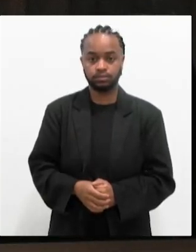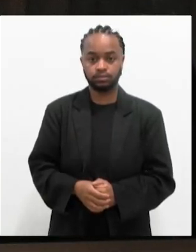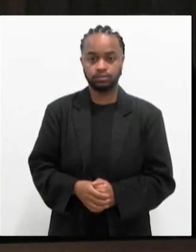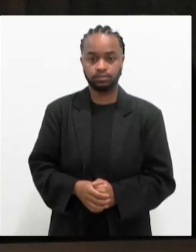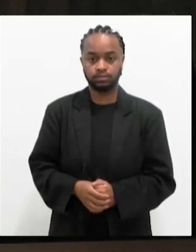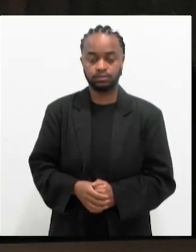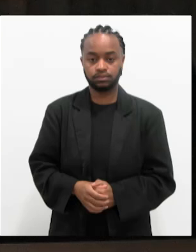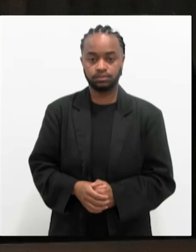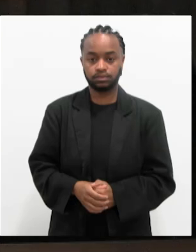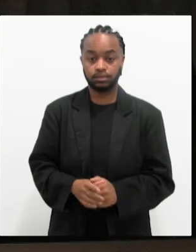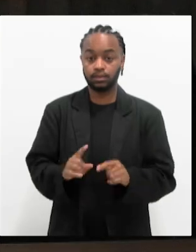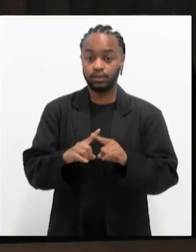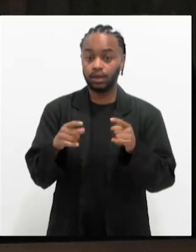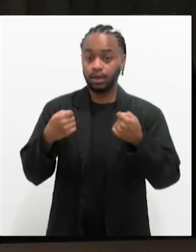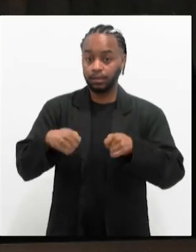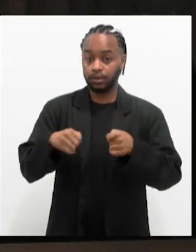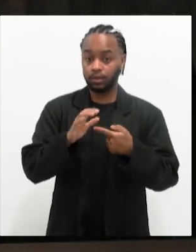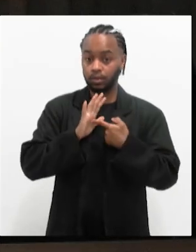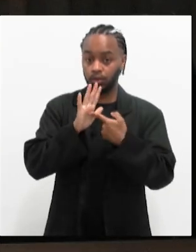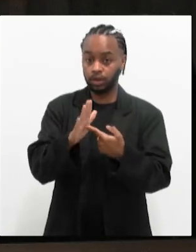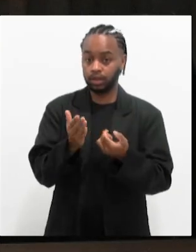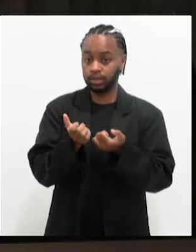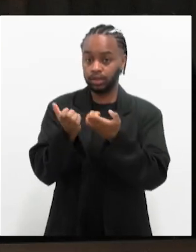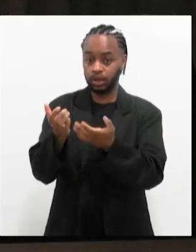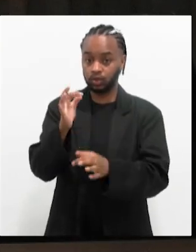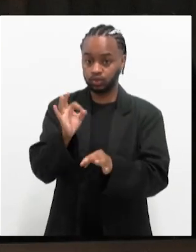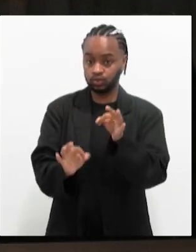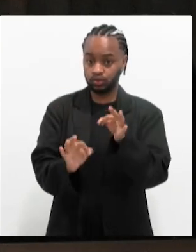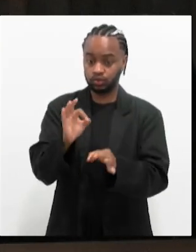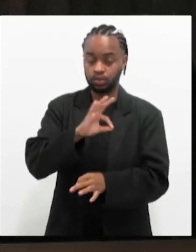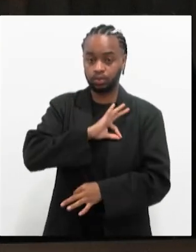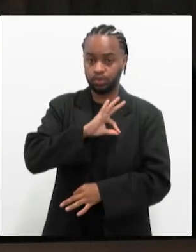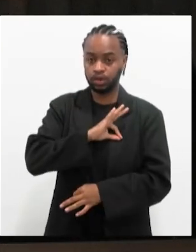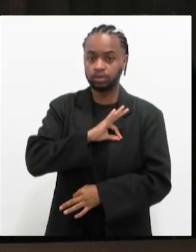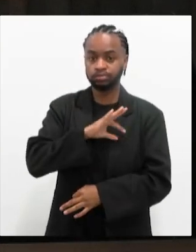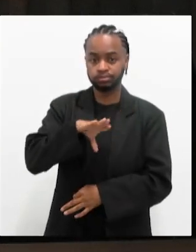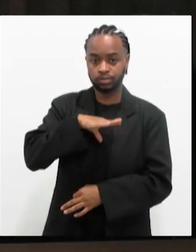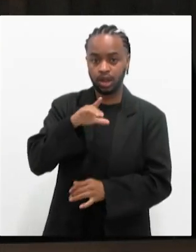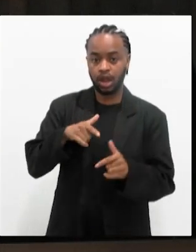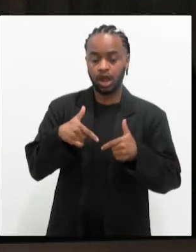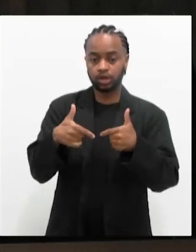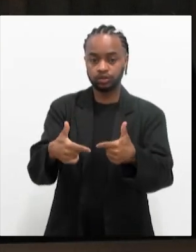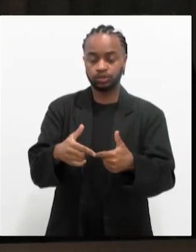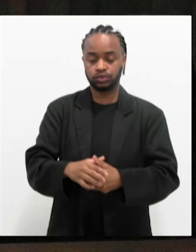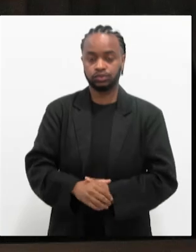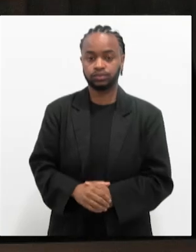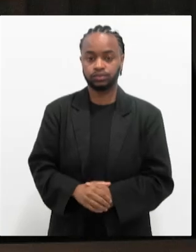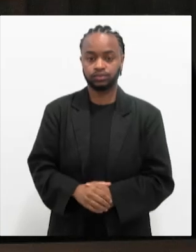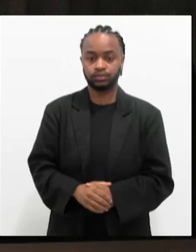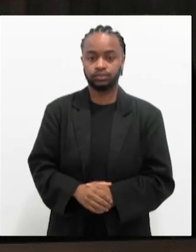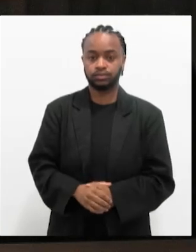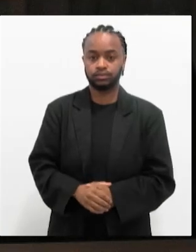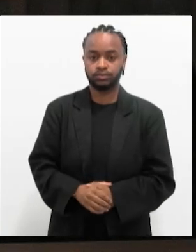E é preciso reforçar e dar justiça a esses grandes policiais que fizeram essa operação.